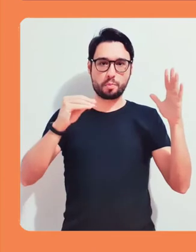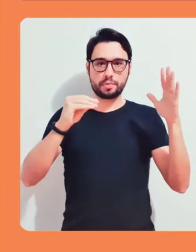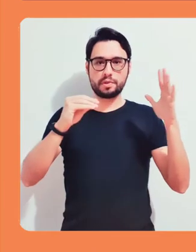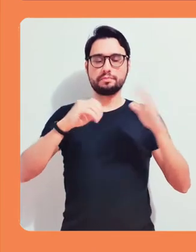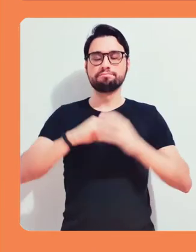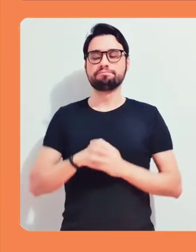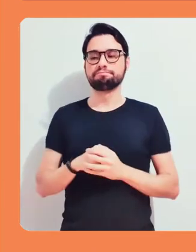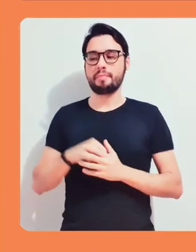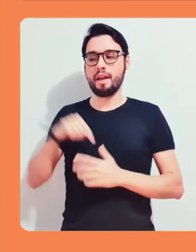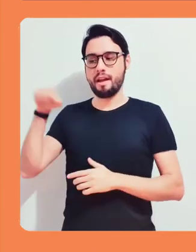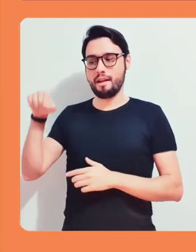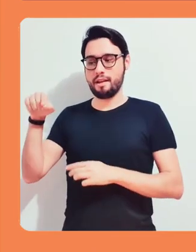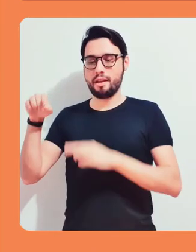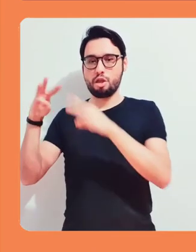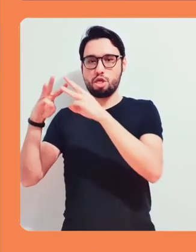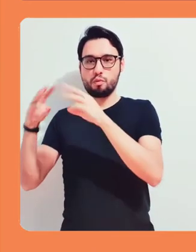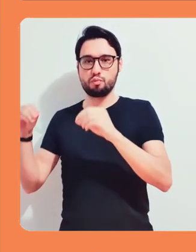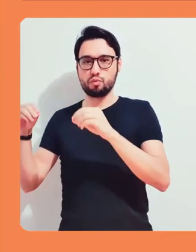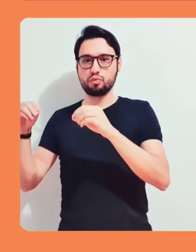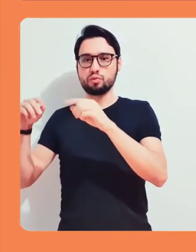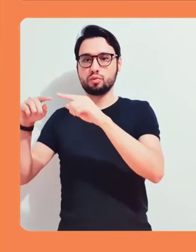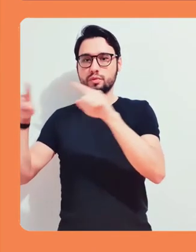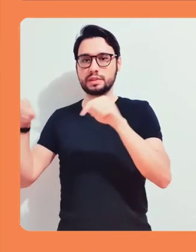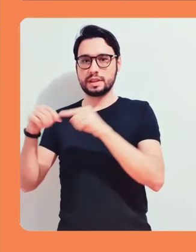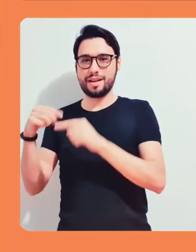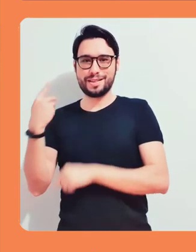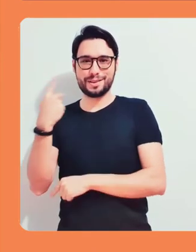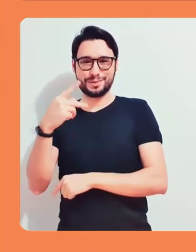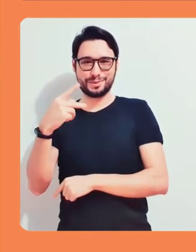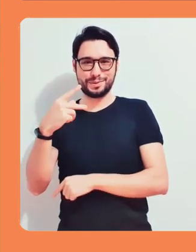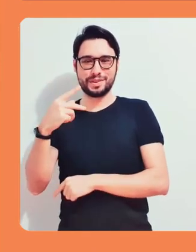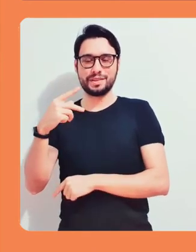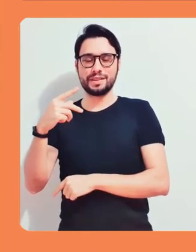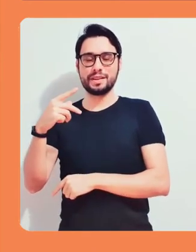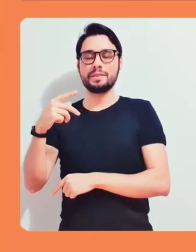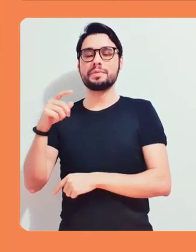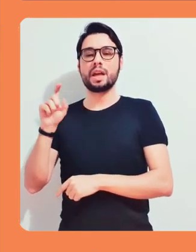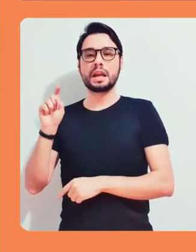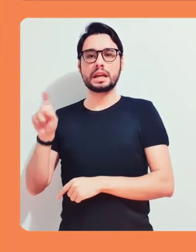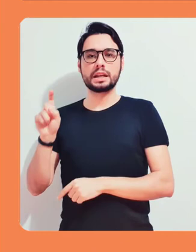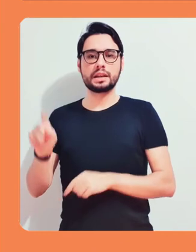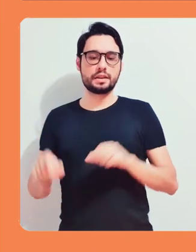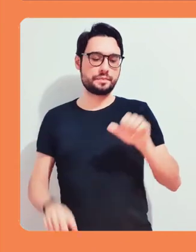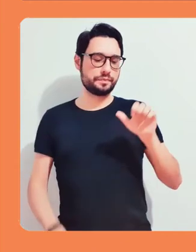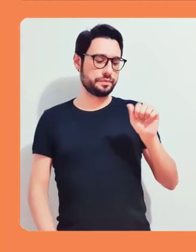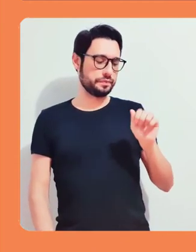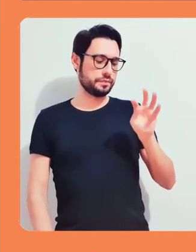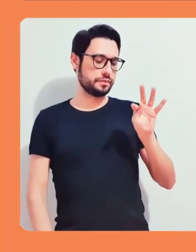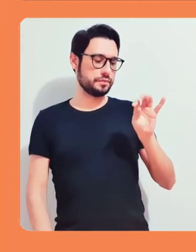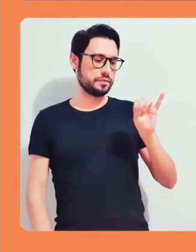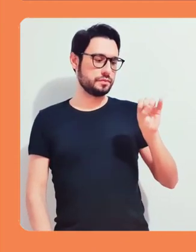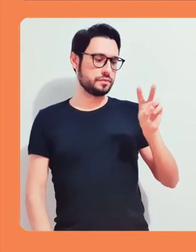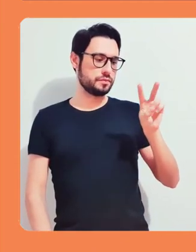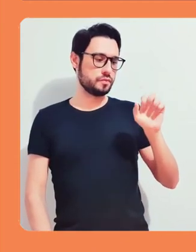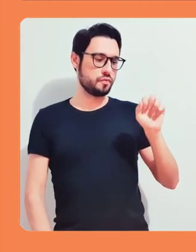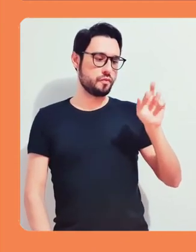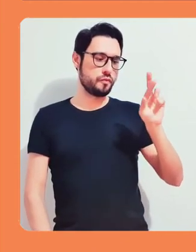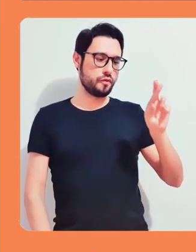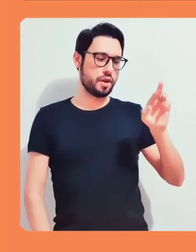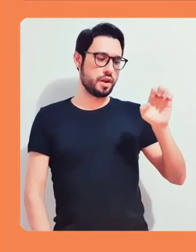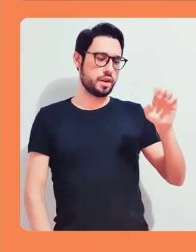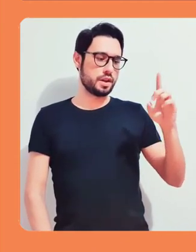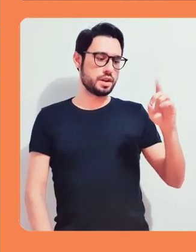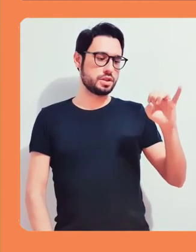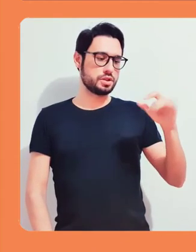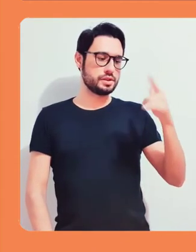copia esse endereço. Vai no seu na sua sala, ativa a edição, no meu